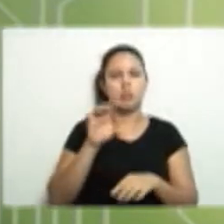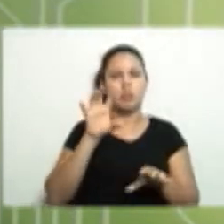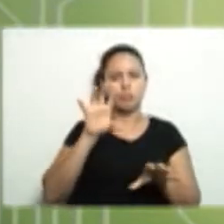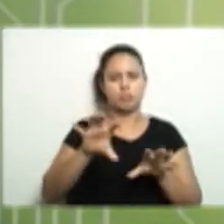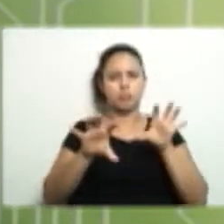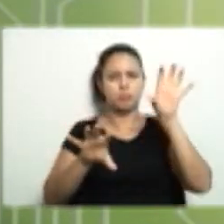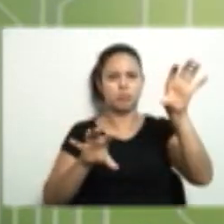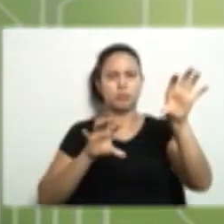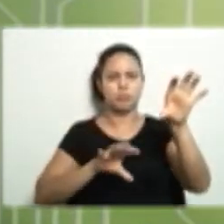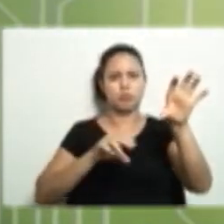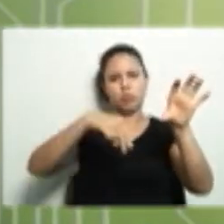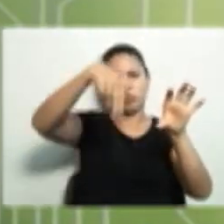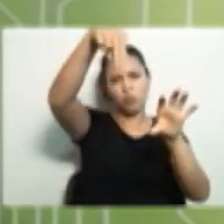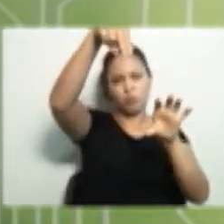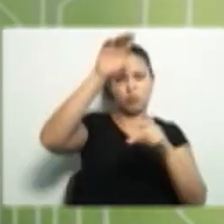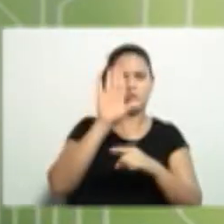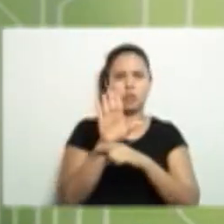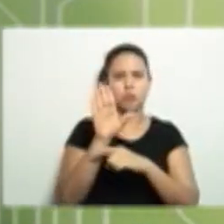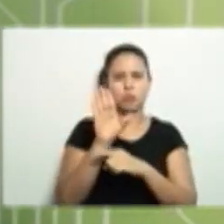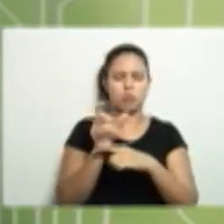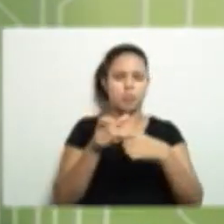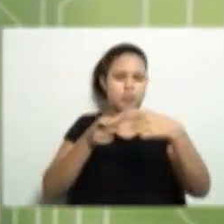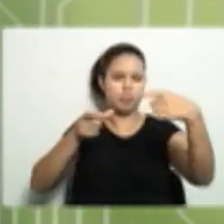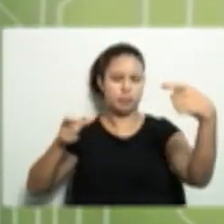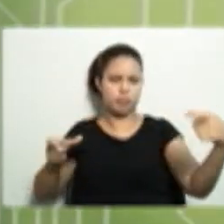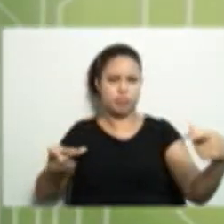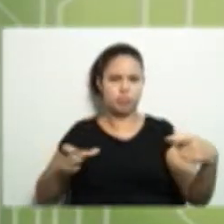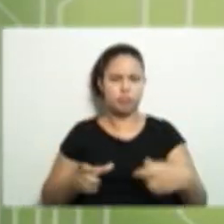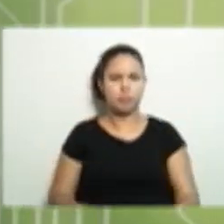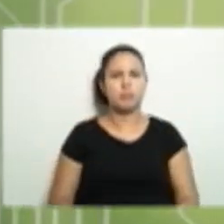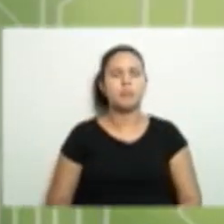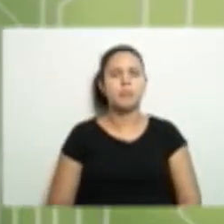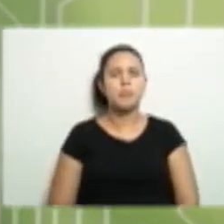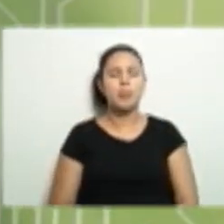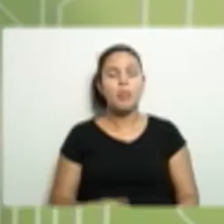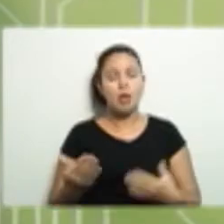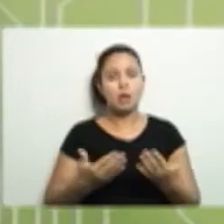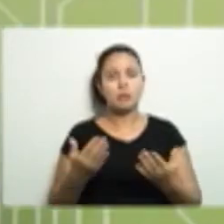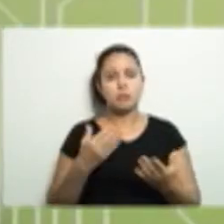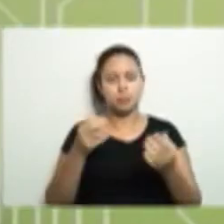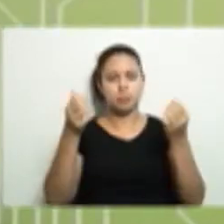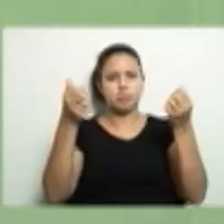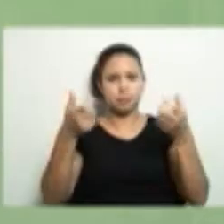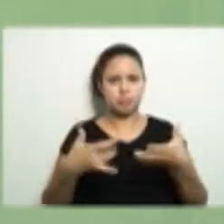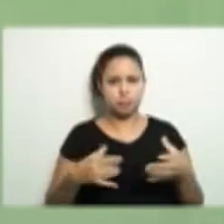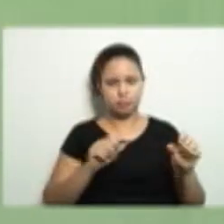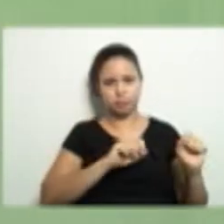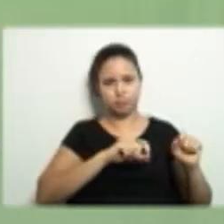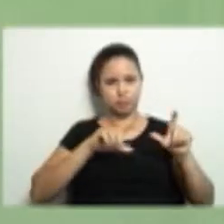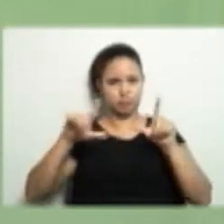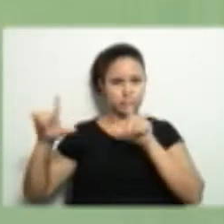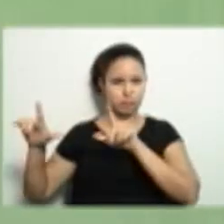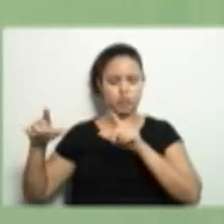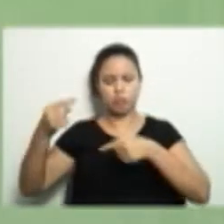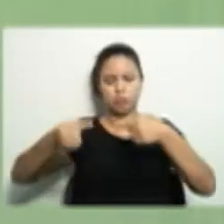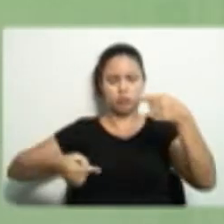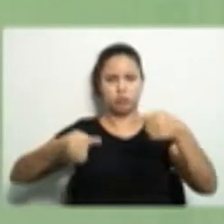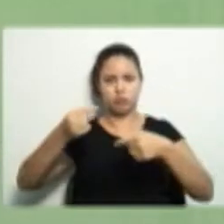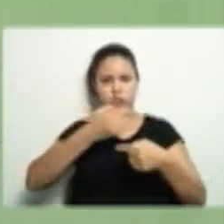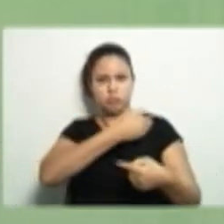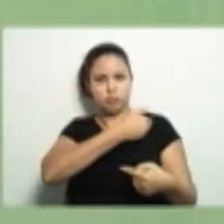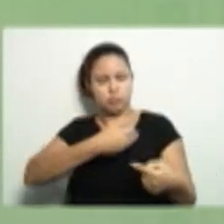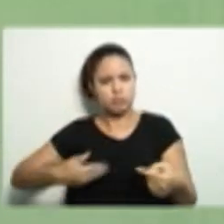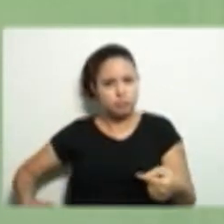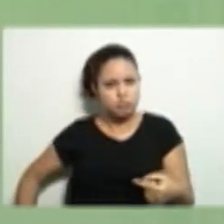regiões menos favorecidas. Então, vamos começar com um pouquinho da definição, a gente vai ver ali no slide, que políticas públicas,